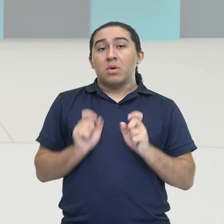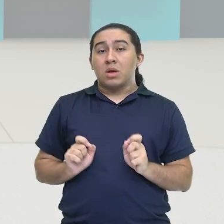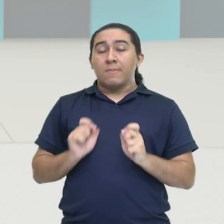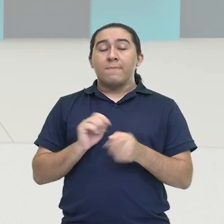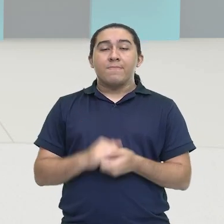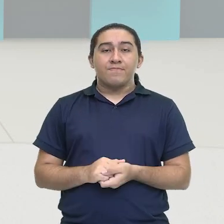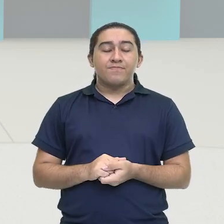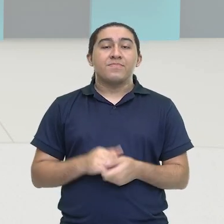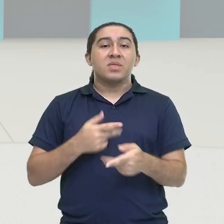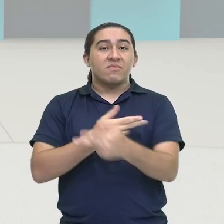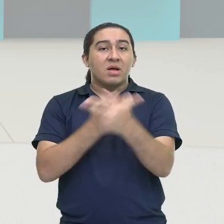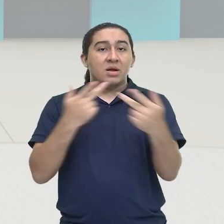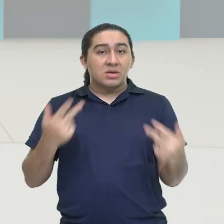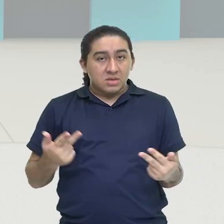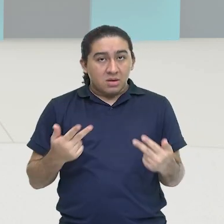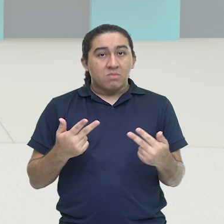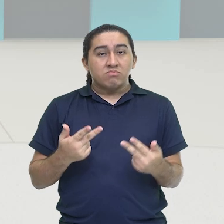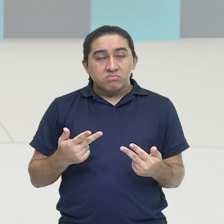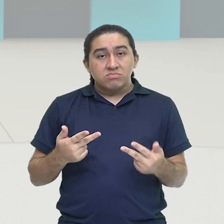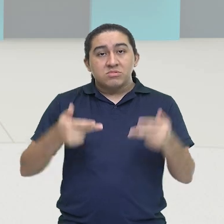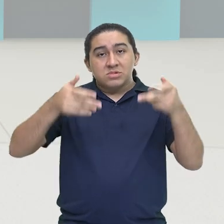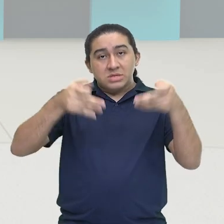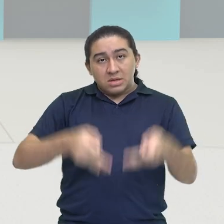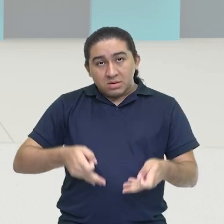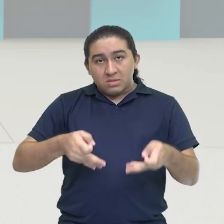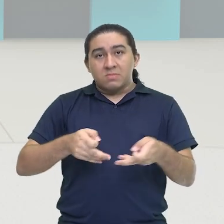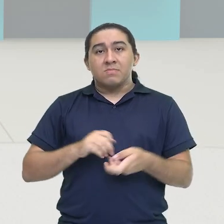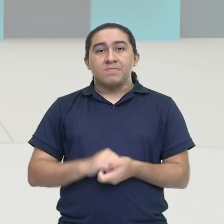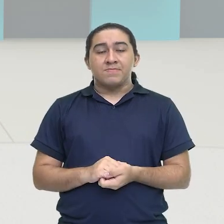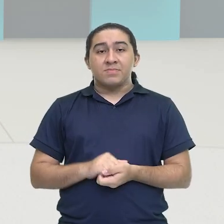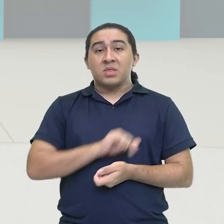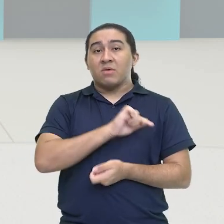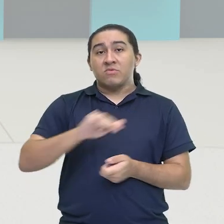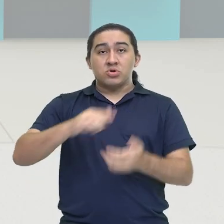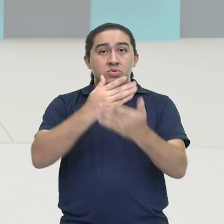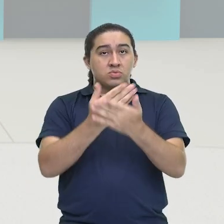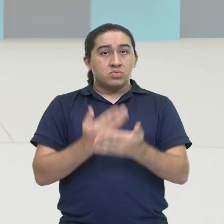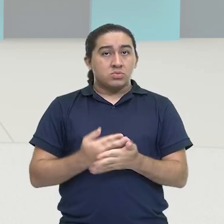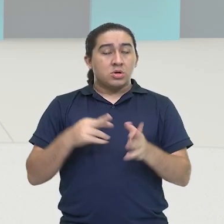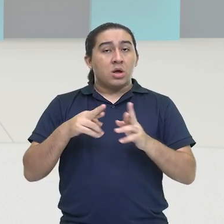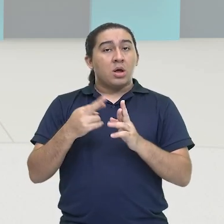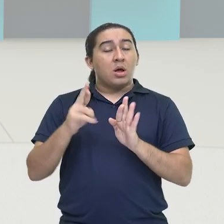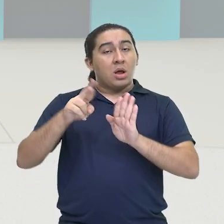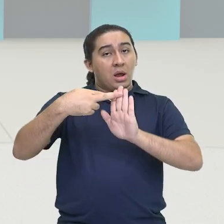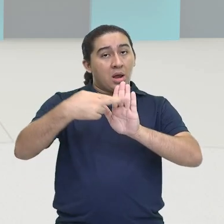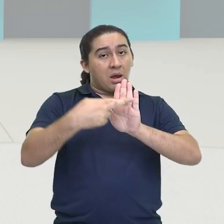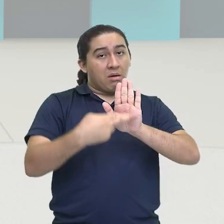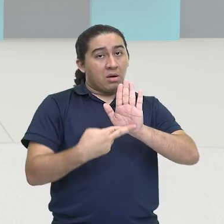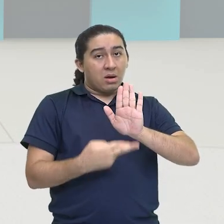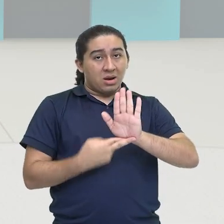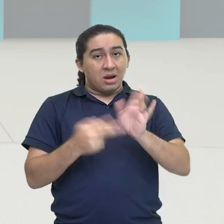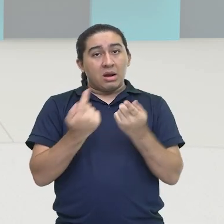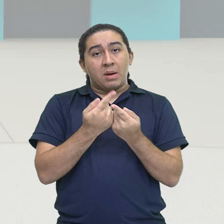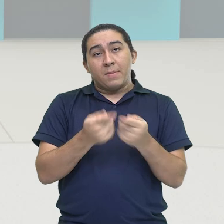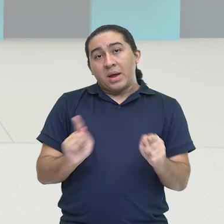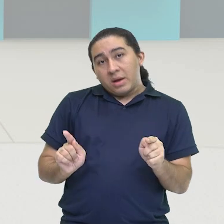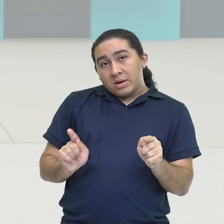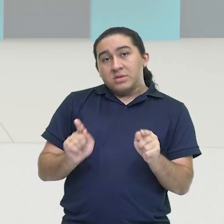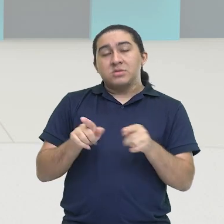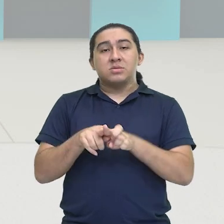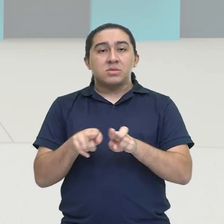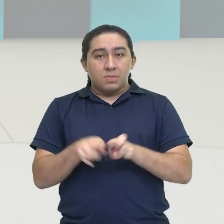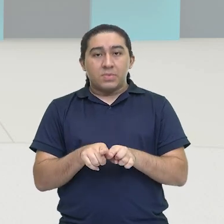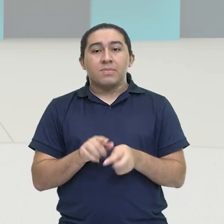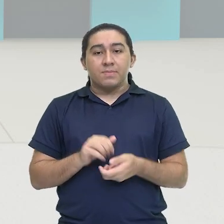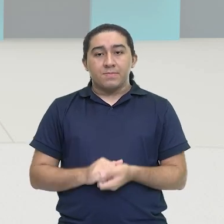a variedade padrão, aquela que você vai estudar as normas, né? Você vai lá as normas